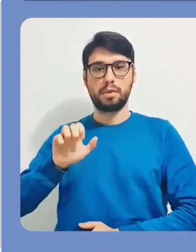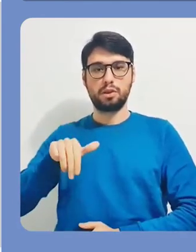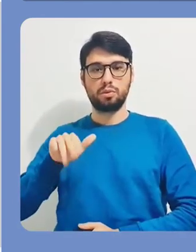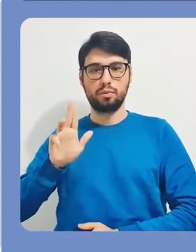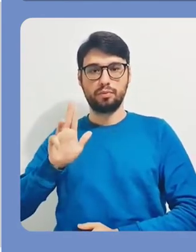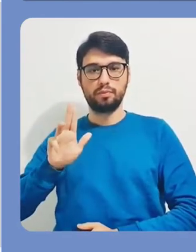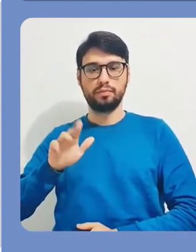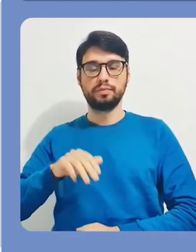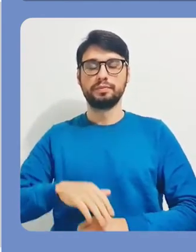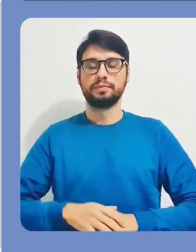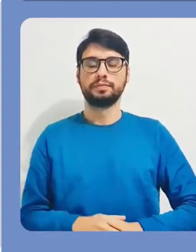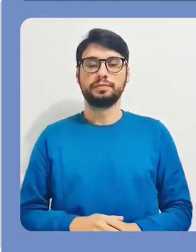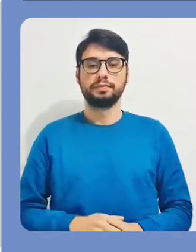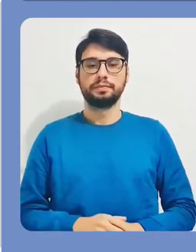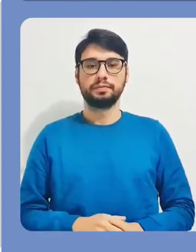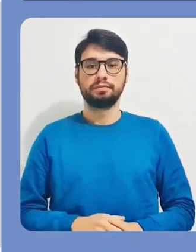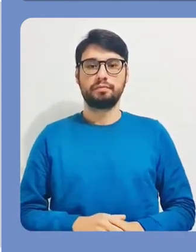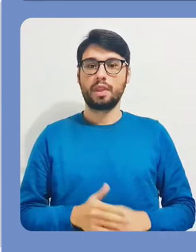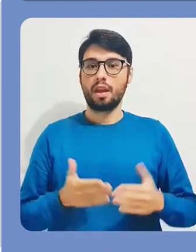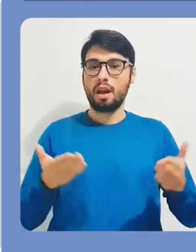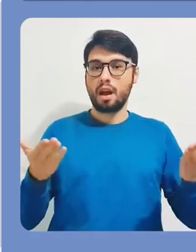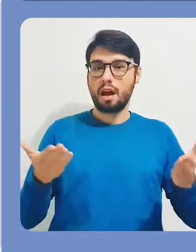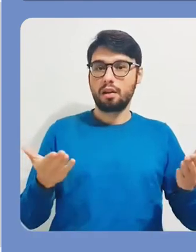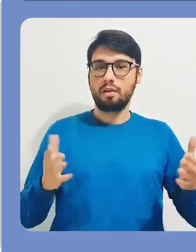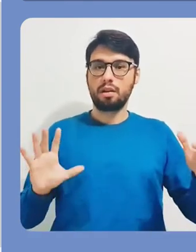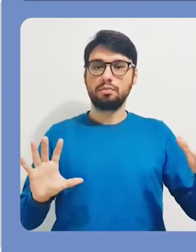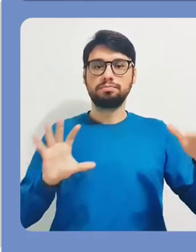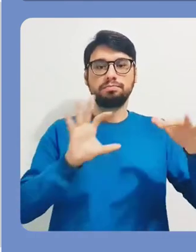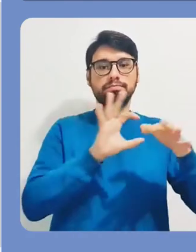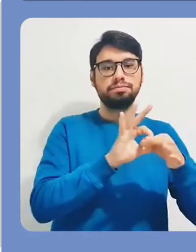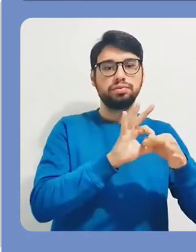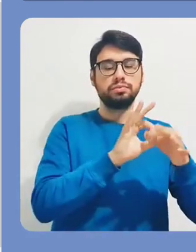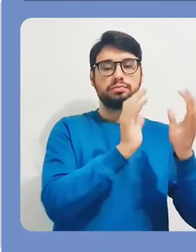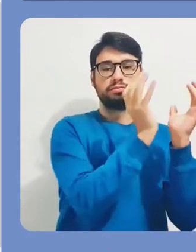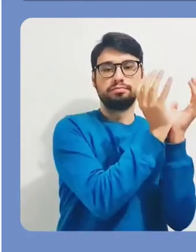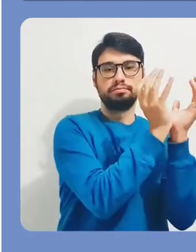Venho aqui e clico na opção criar menu.